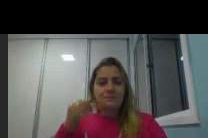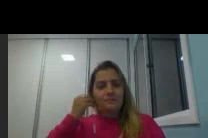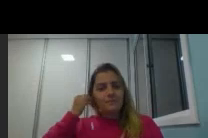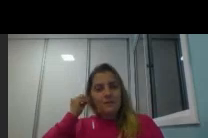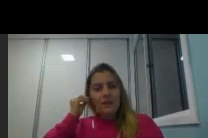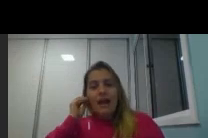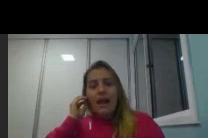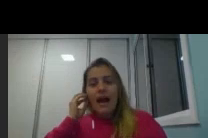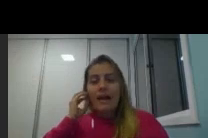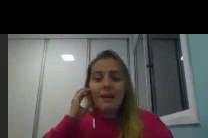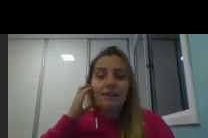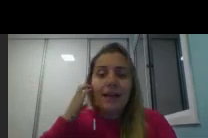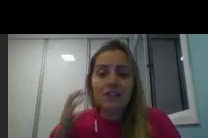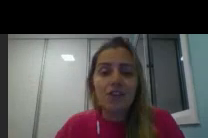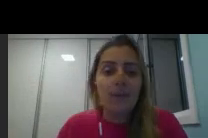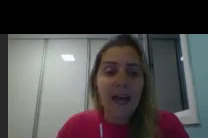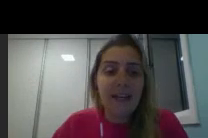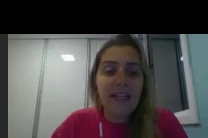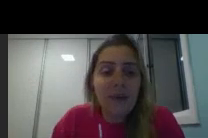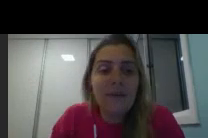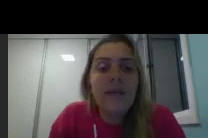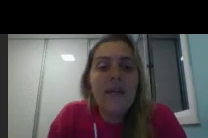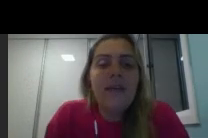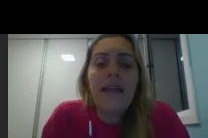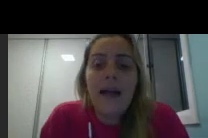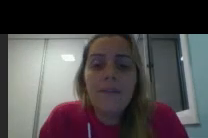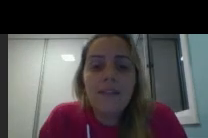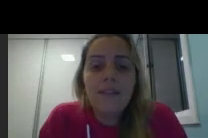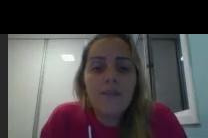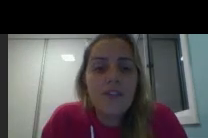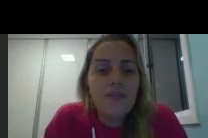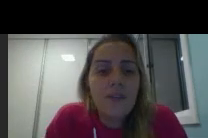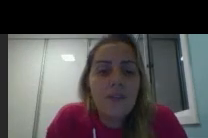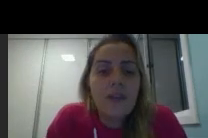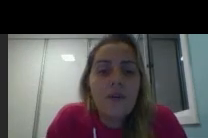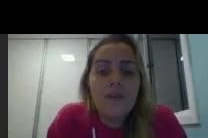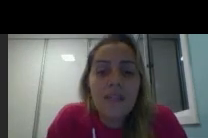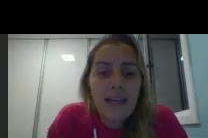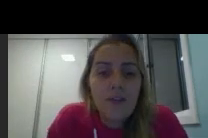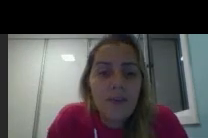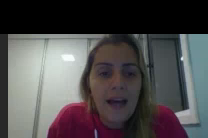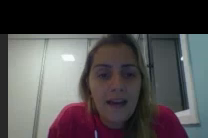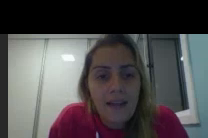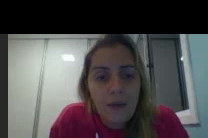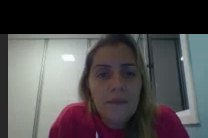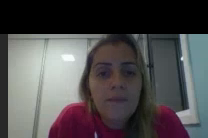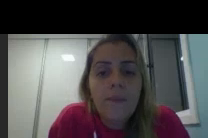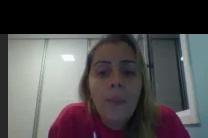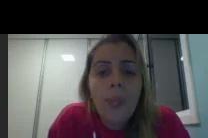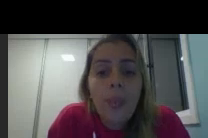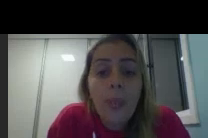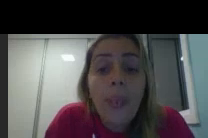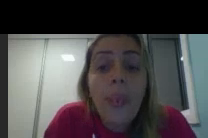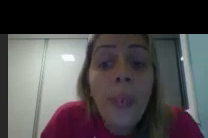isso. A capacidade de dobrar a língua, tá? Nós temos indivíduos que conseguem dobrar a